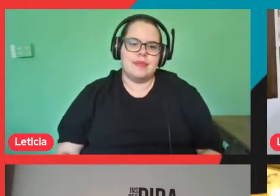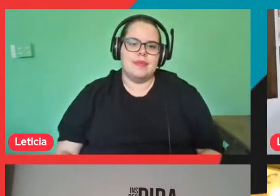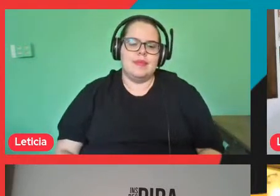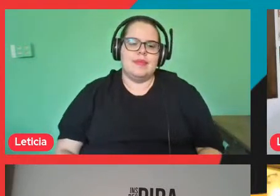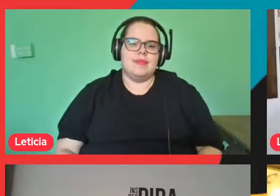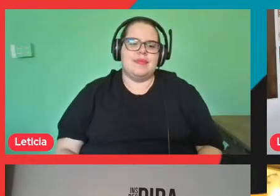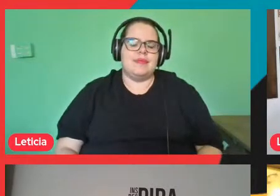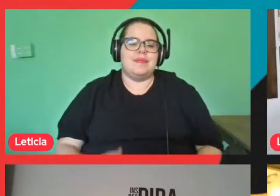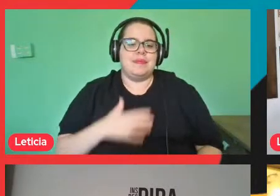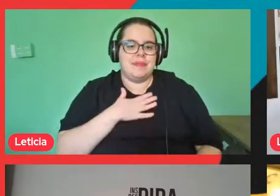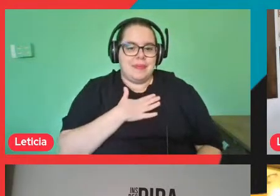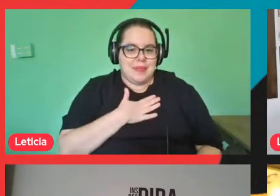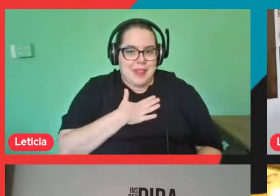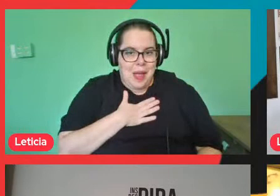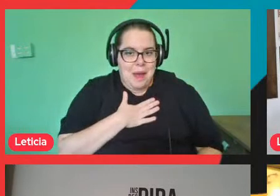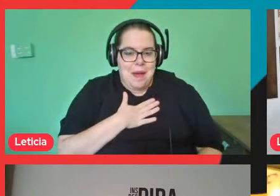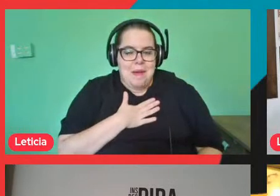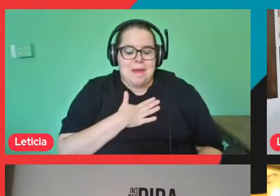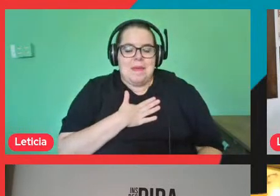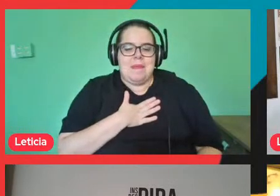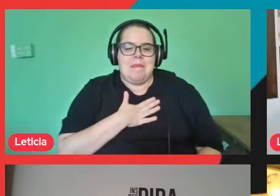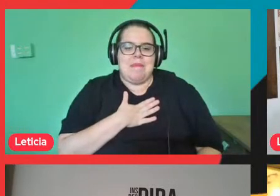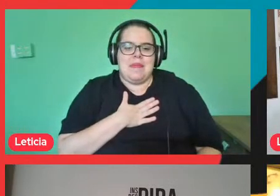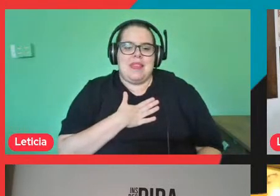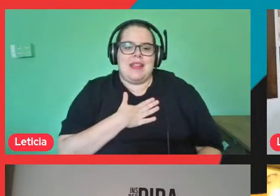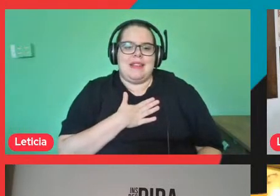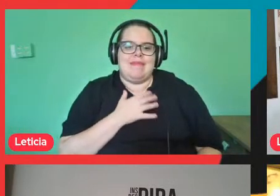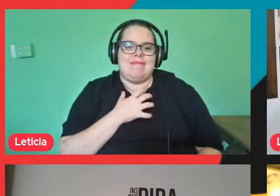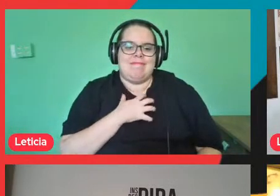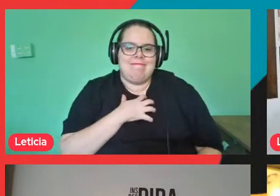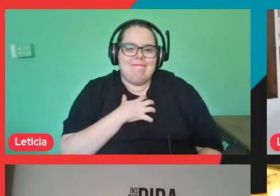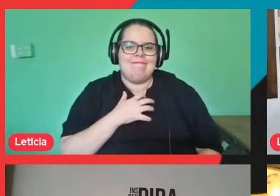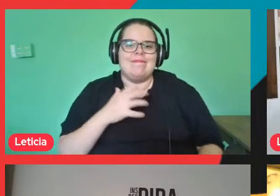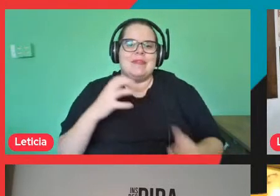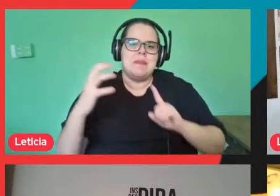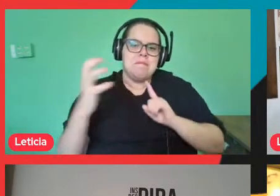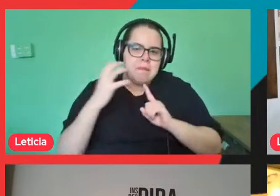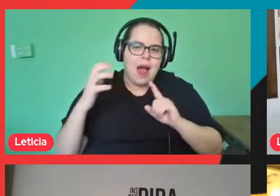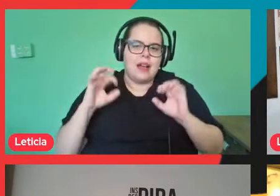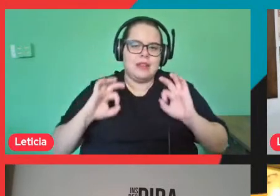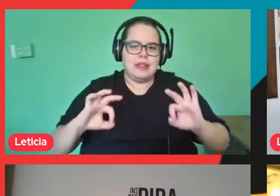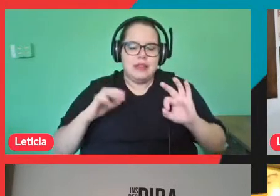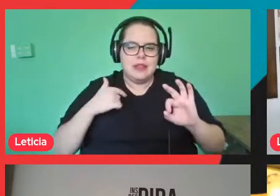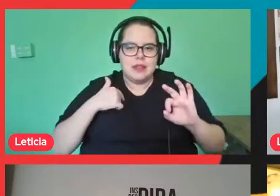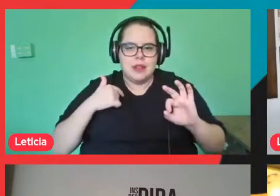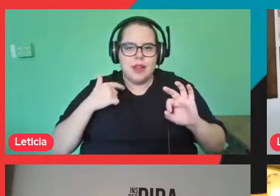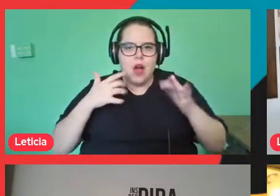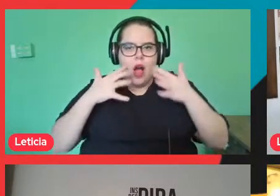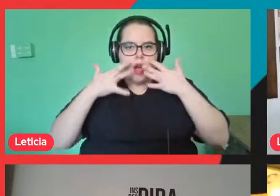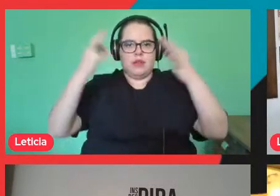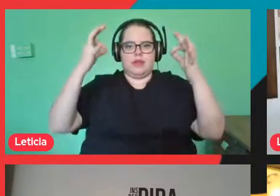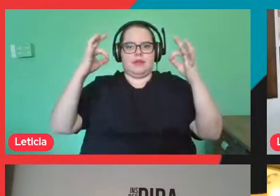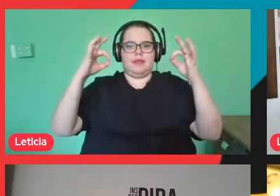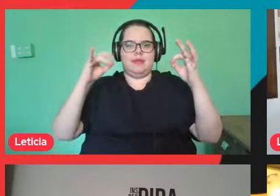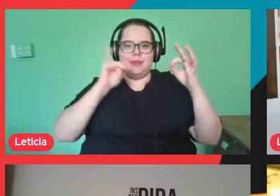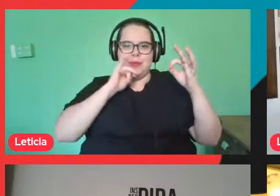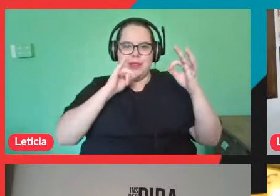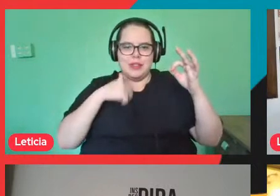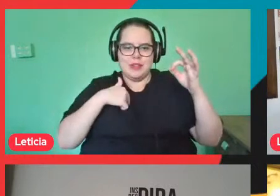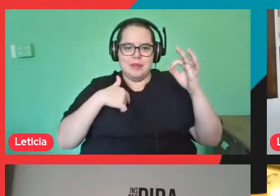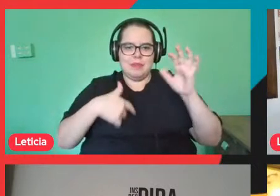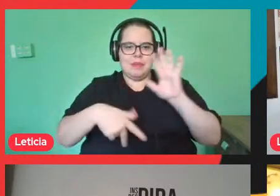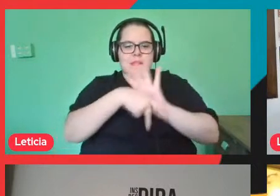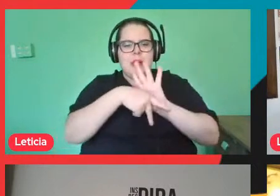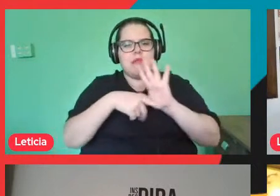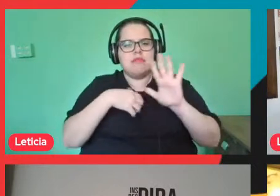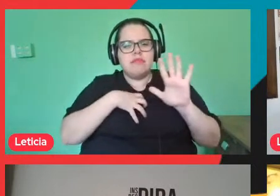Bom, para mim também foi, assim, é muito impactante ter participado desse workshop. Para mim deu um senso muito grande de